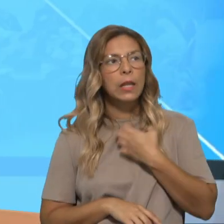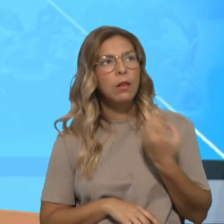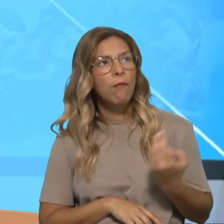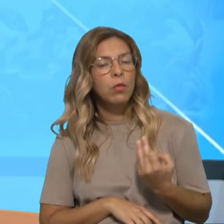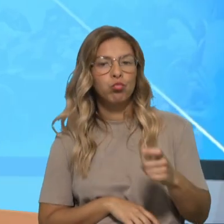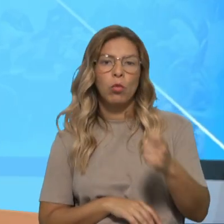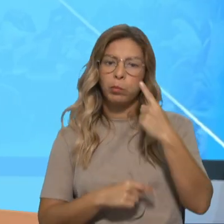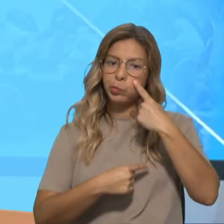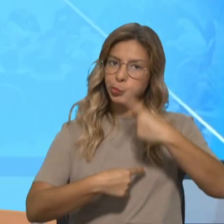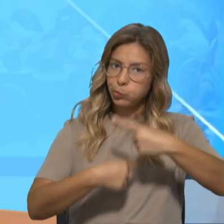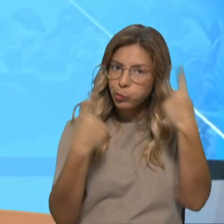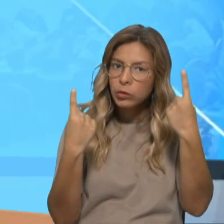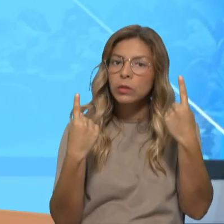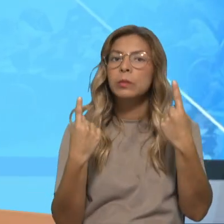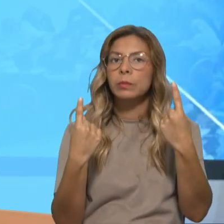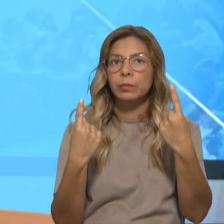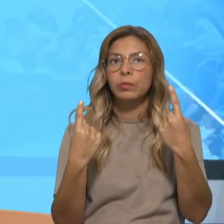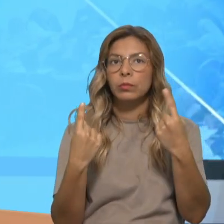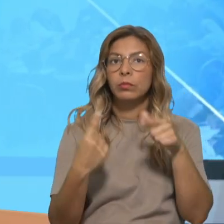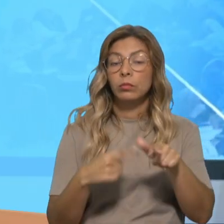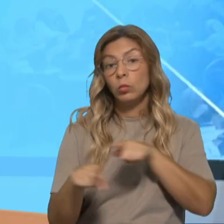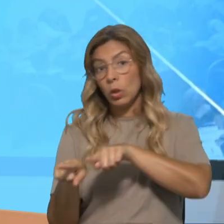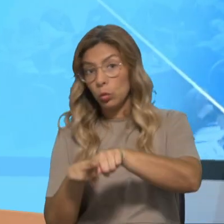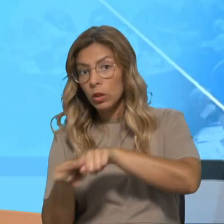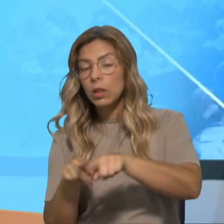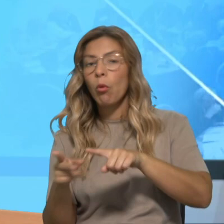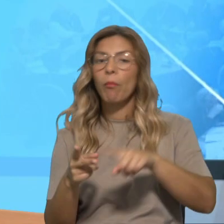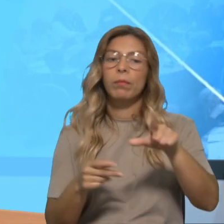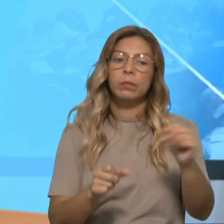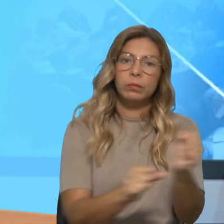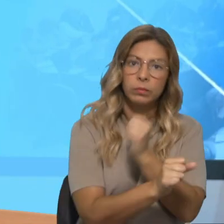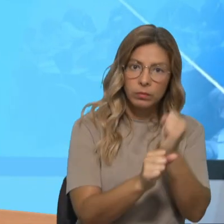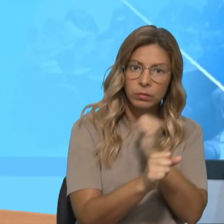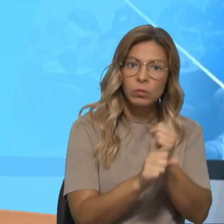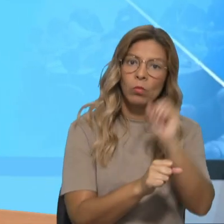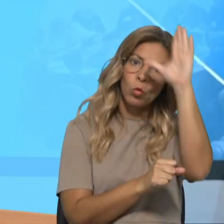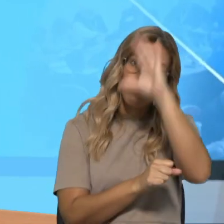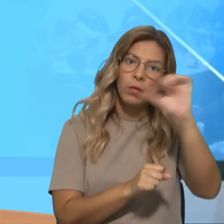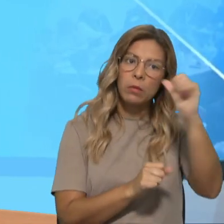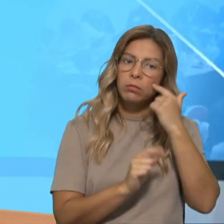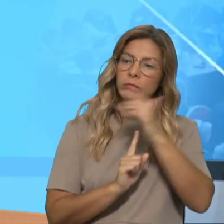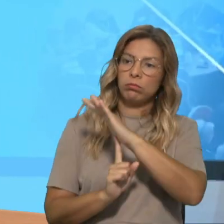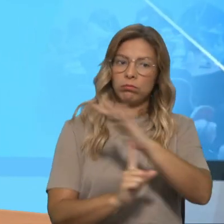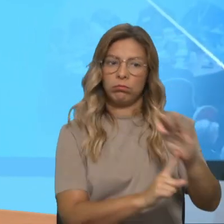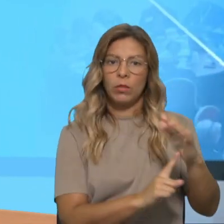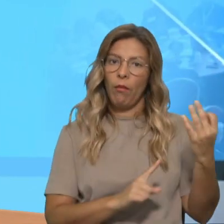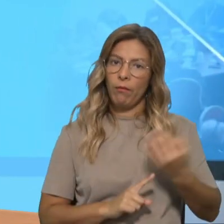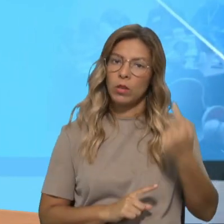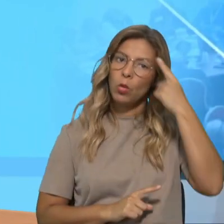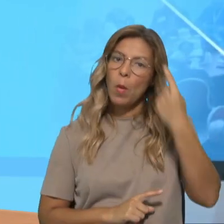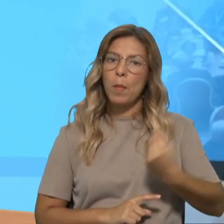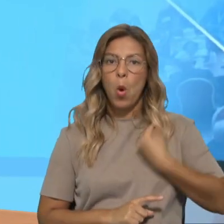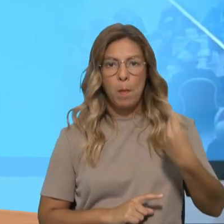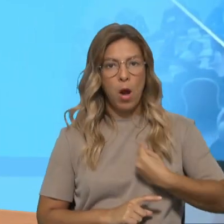pública de que a política e o exercício do governo têm um rosto e também têm esta